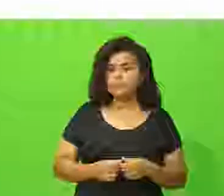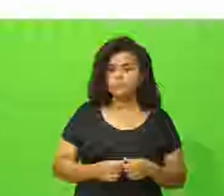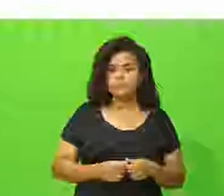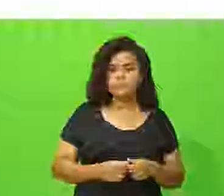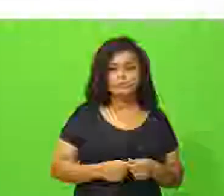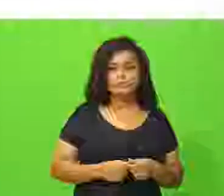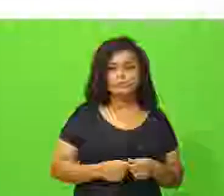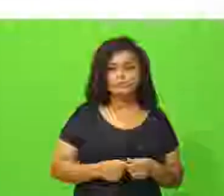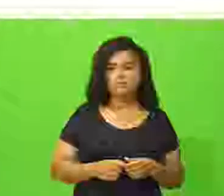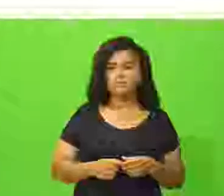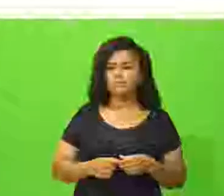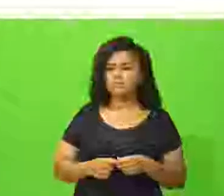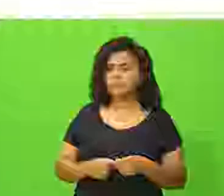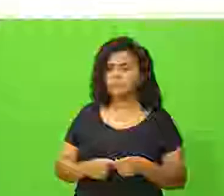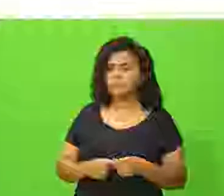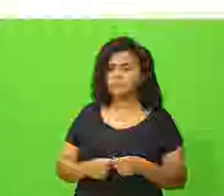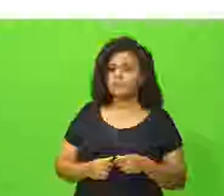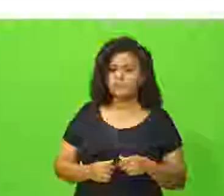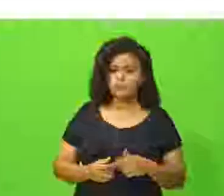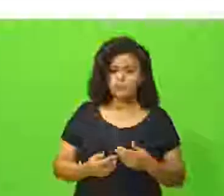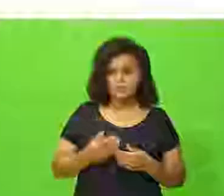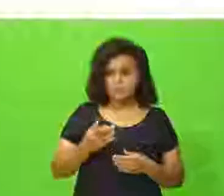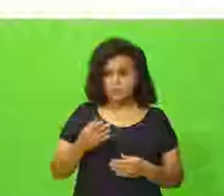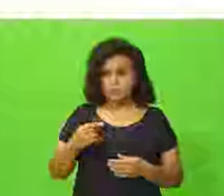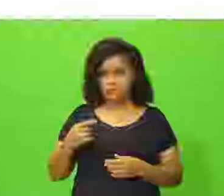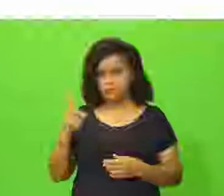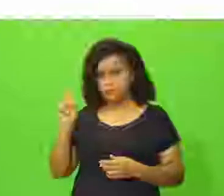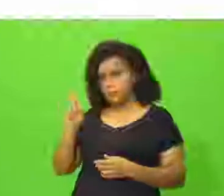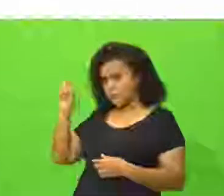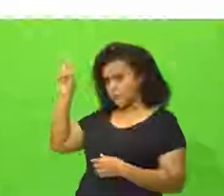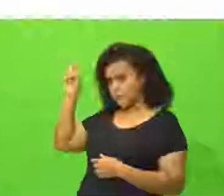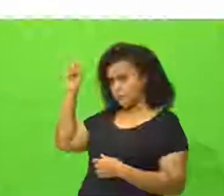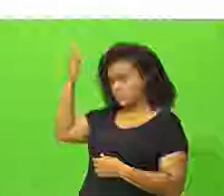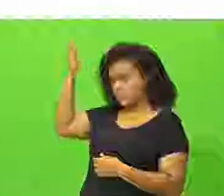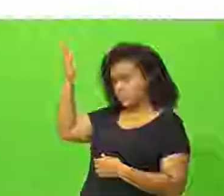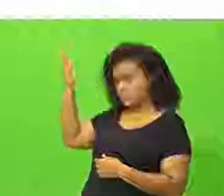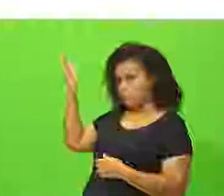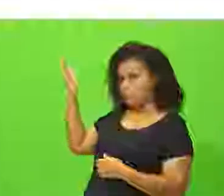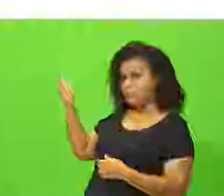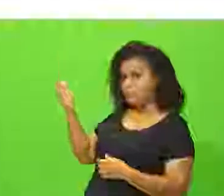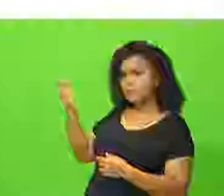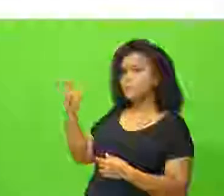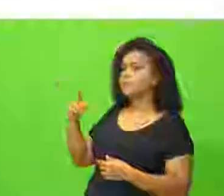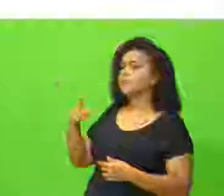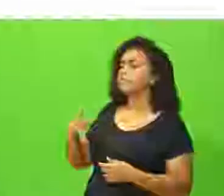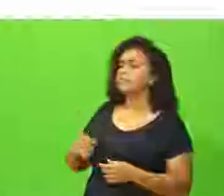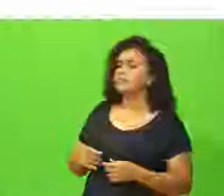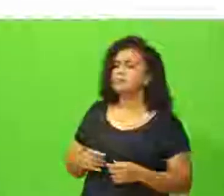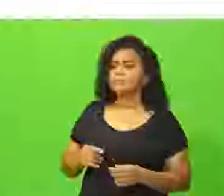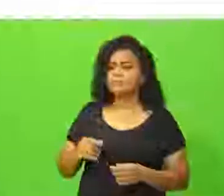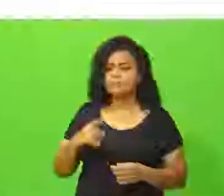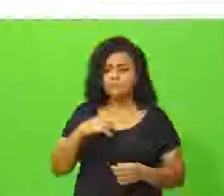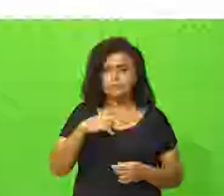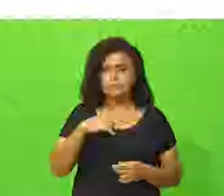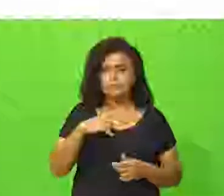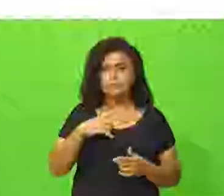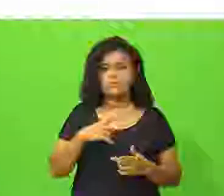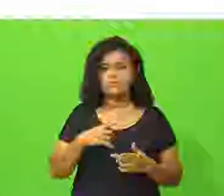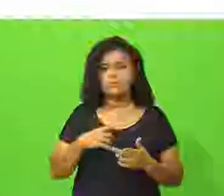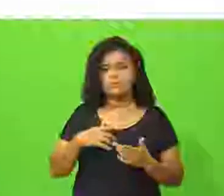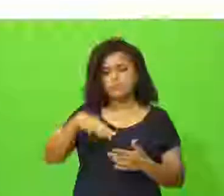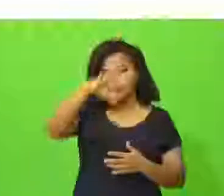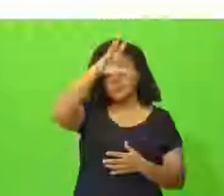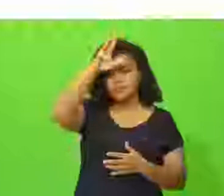como vocês podem ver aqui os vazios demográficos, tá? nós vamos identificar principalmente aqui na